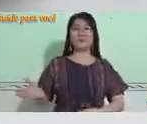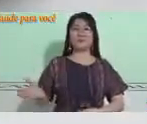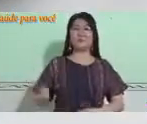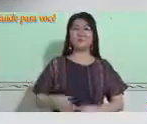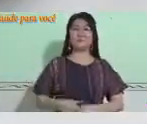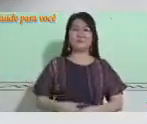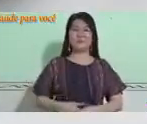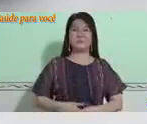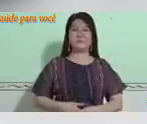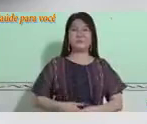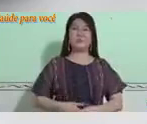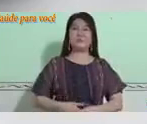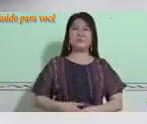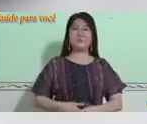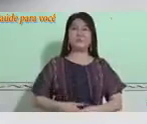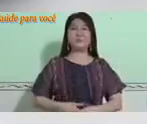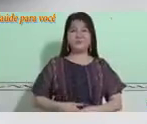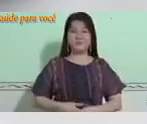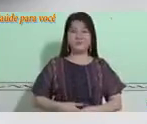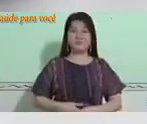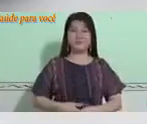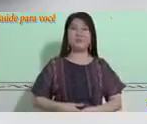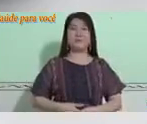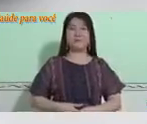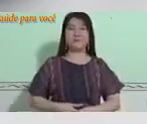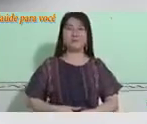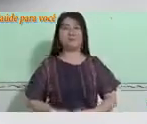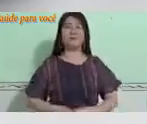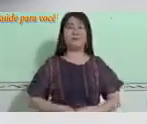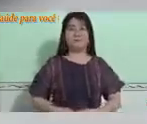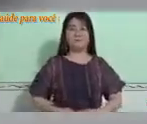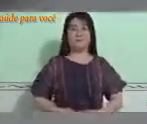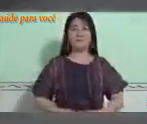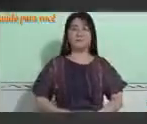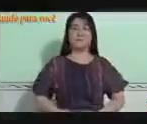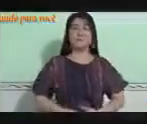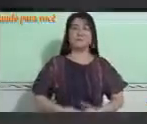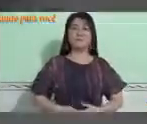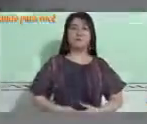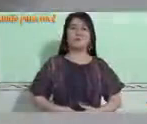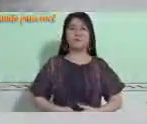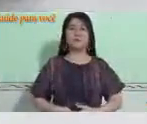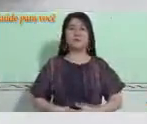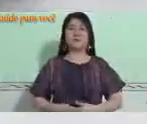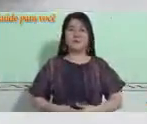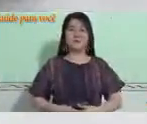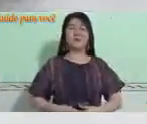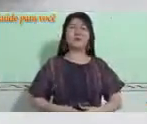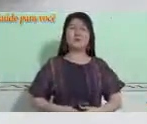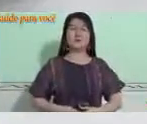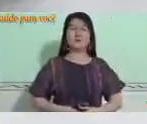OSSNTOMASNCIASDAFALTADVITAMINAB12 incluem dois pontos: fadiga, falta de energia ou tontura ao se levantar ou fazer esforço, falta